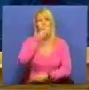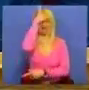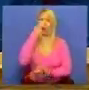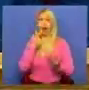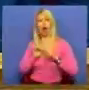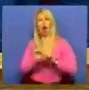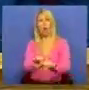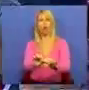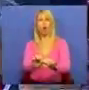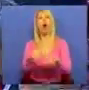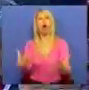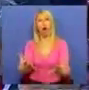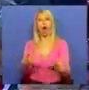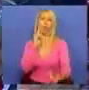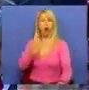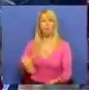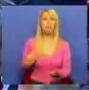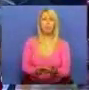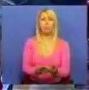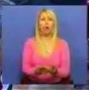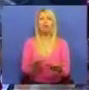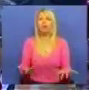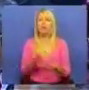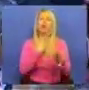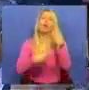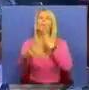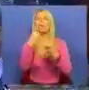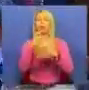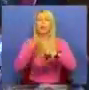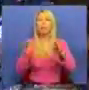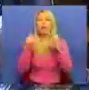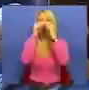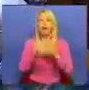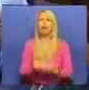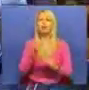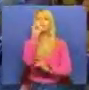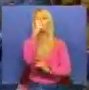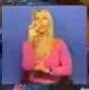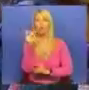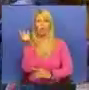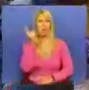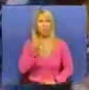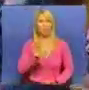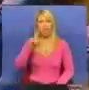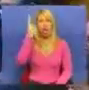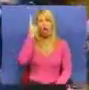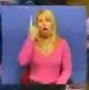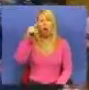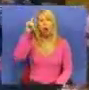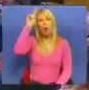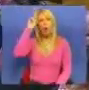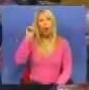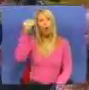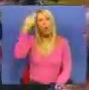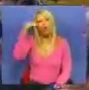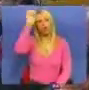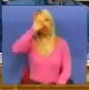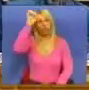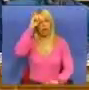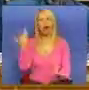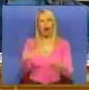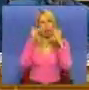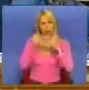esta proposta. Mas eu faço-lhe uma pergunta sobre a redução do IVA. No dia 1 de janeiro entrou em vigor uma redução do IVA nos